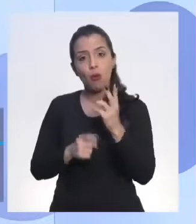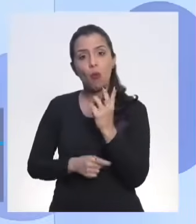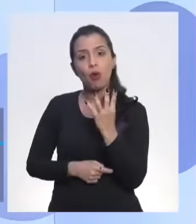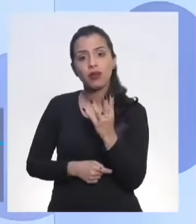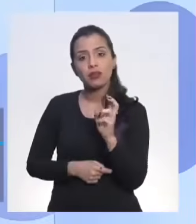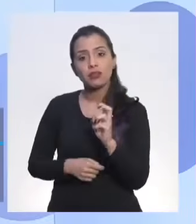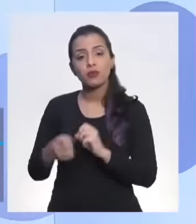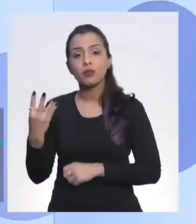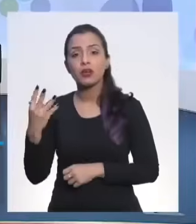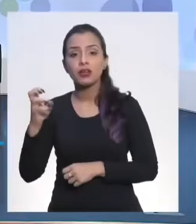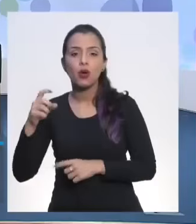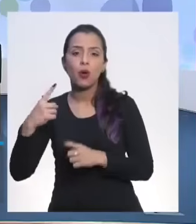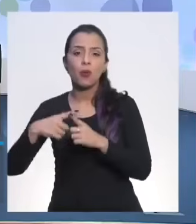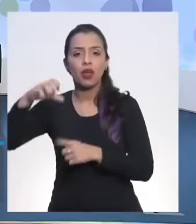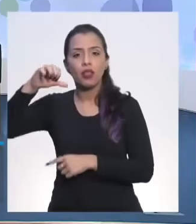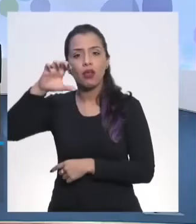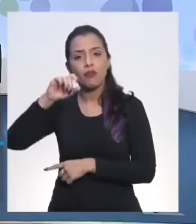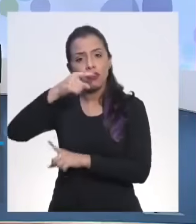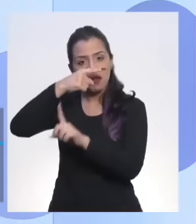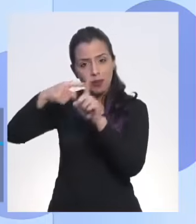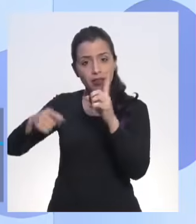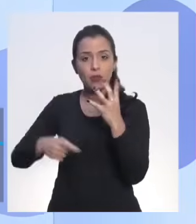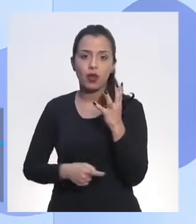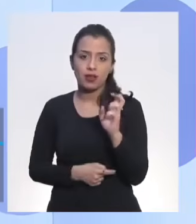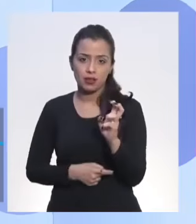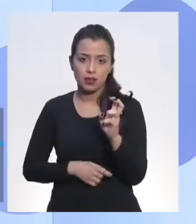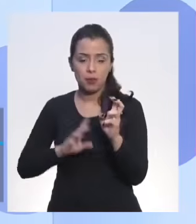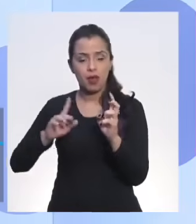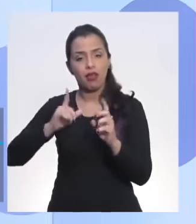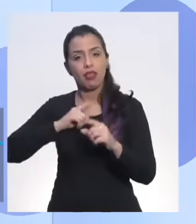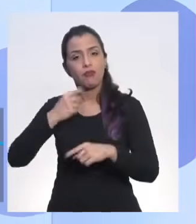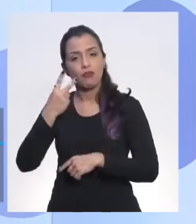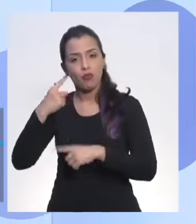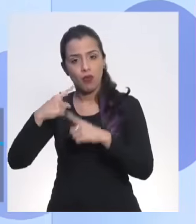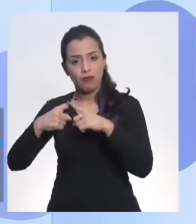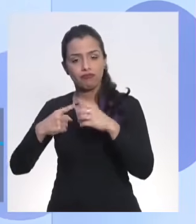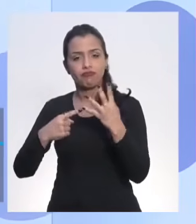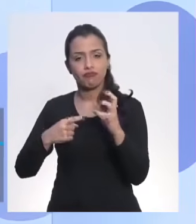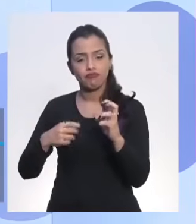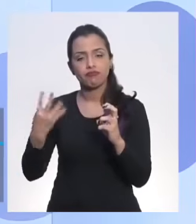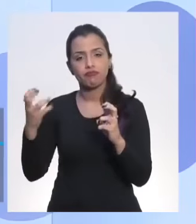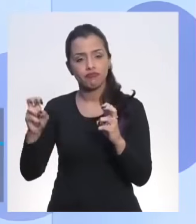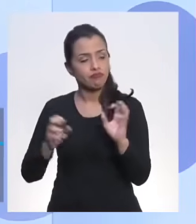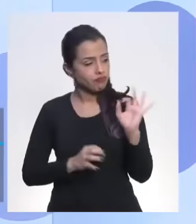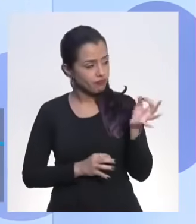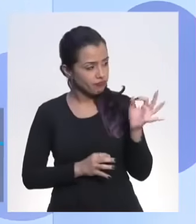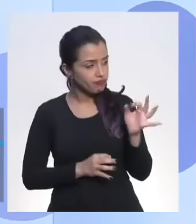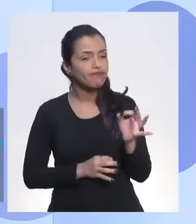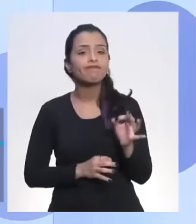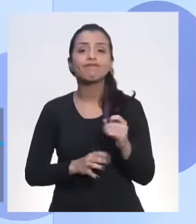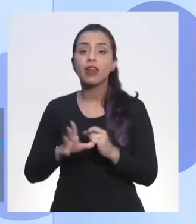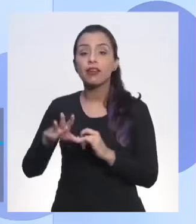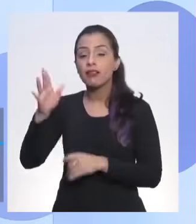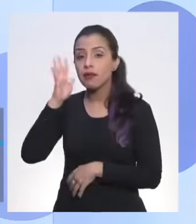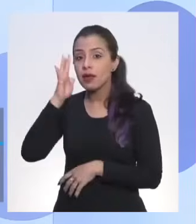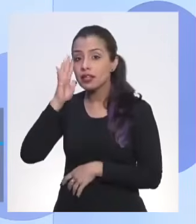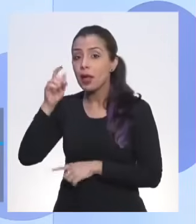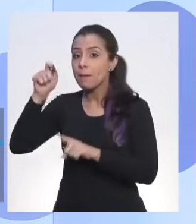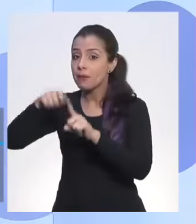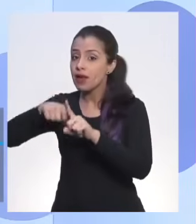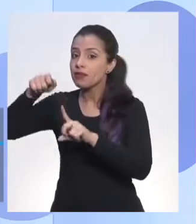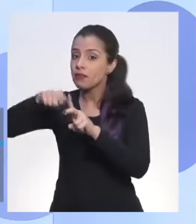tem que tomar esse cuidado, né, Ale? Exatamente. Por isso que daí eu frisei aquela ideia de que não são todos os meses que